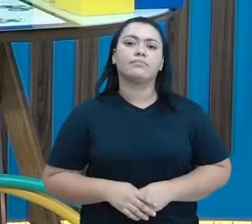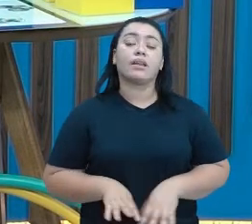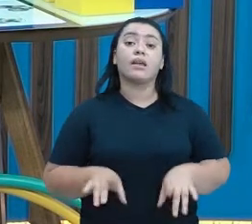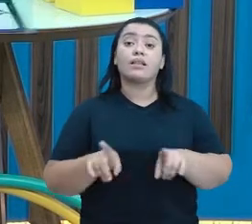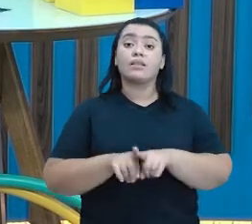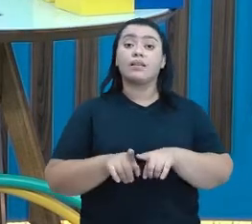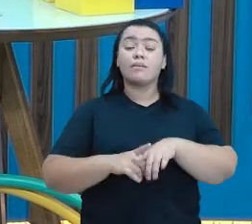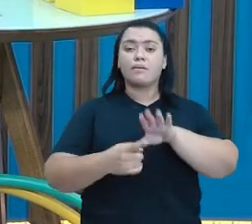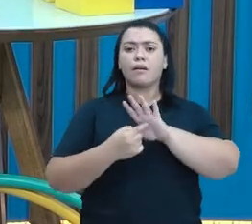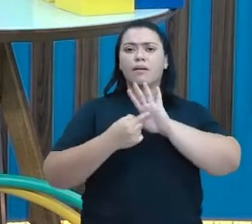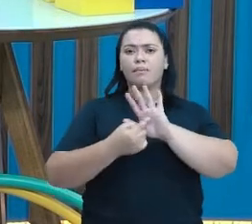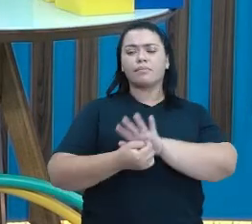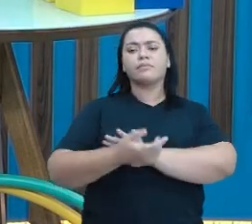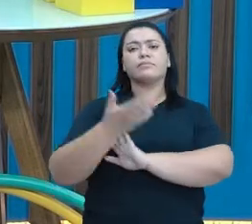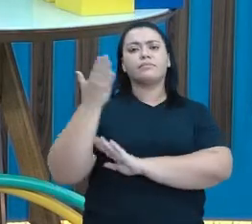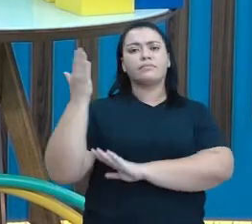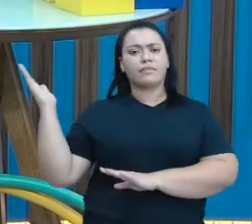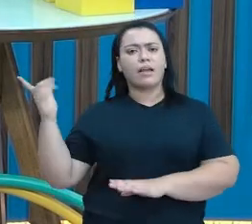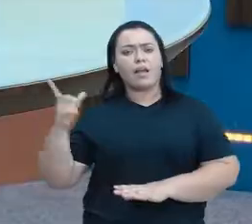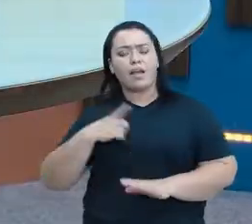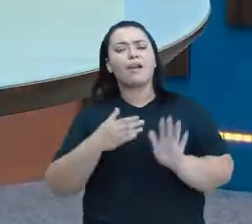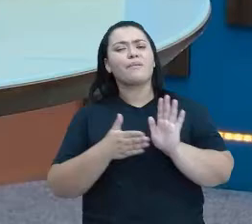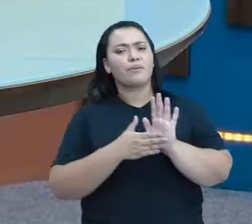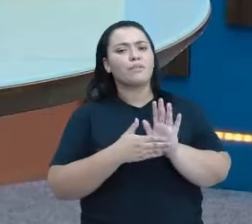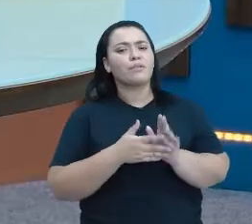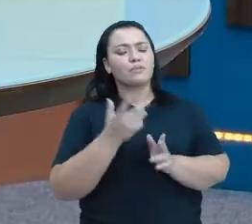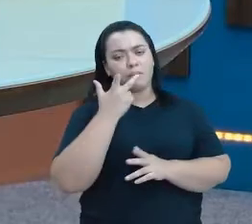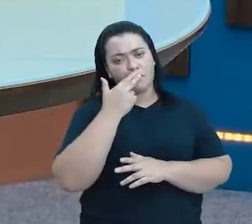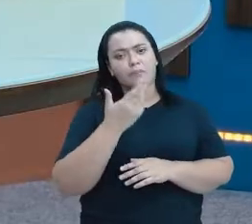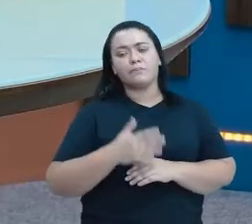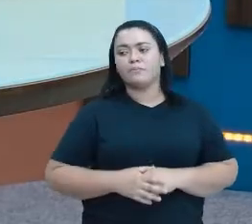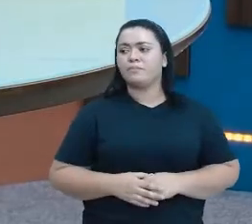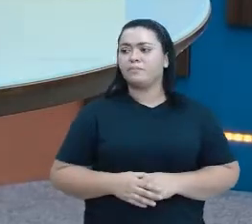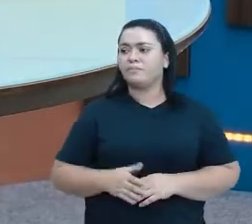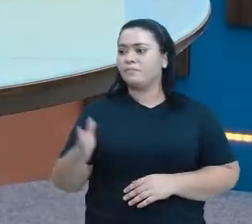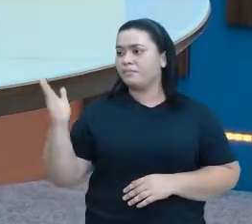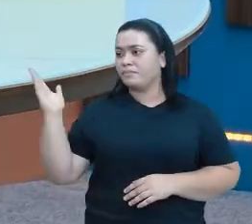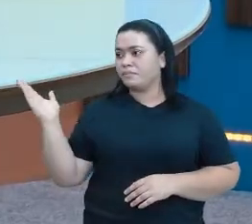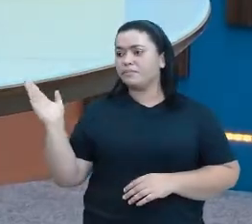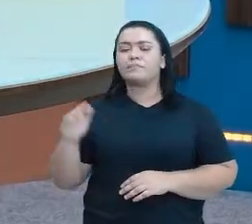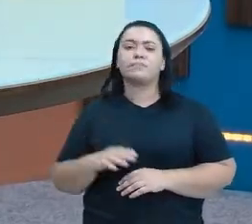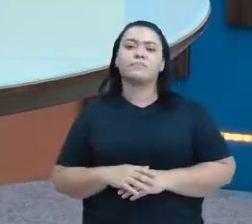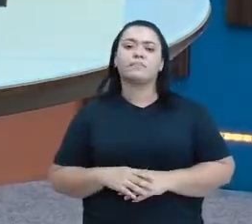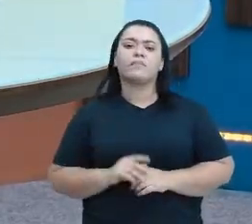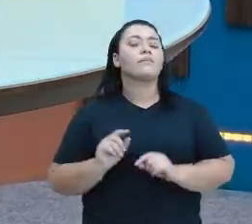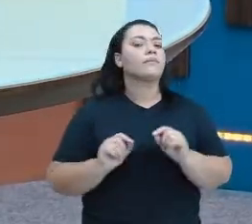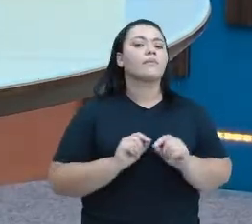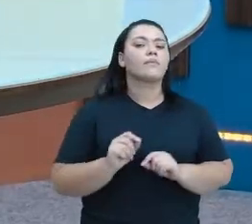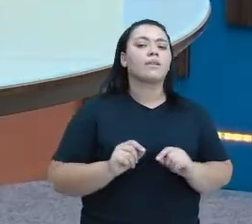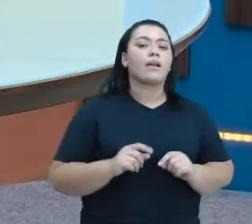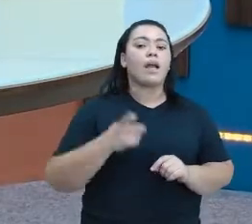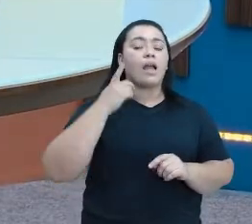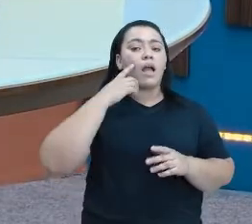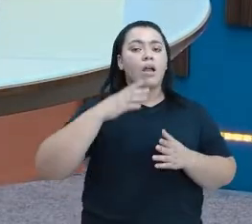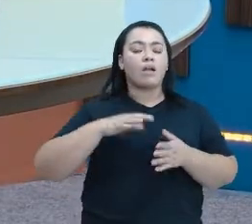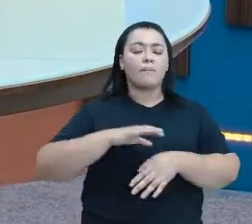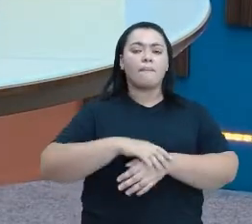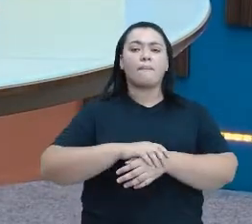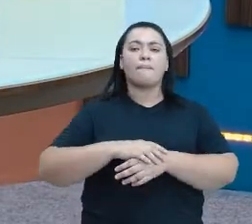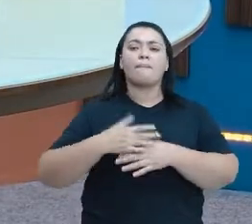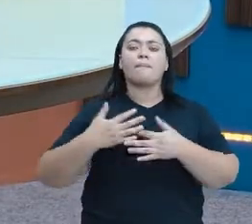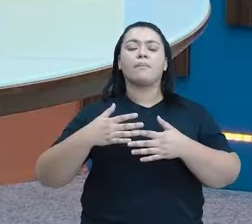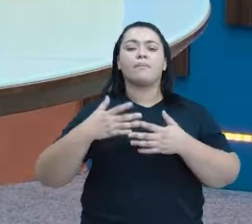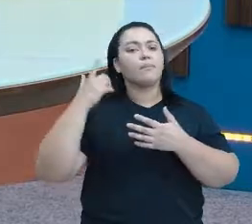Também trouxe aqui a mesma proposta, vou botar os dois iguais. E aqui, ó, para trabalhar coordenação